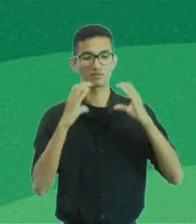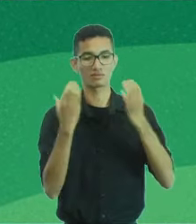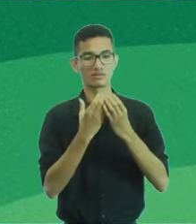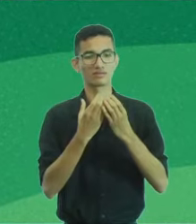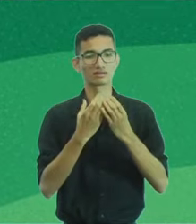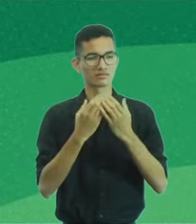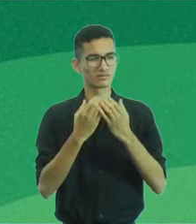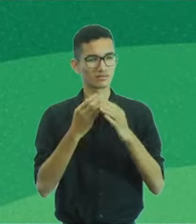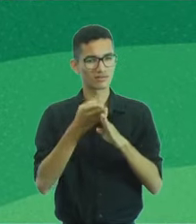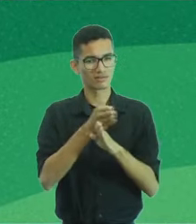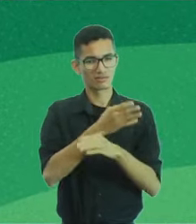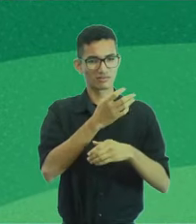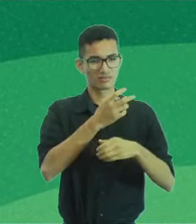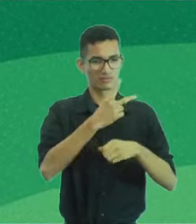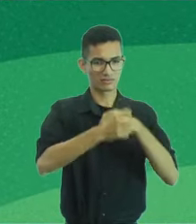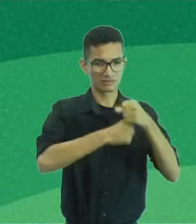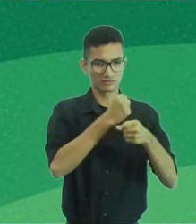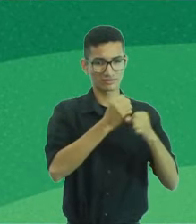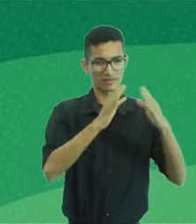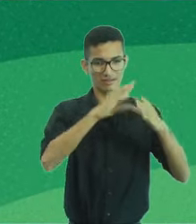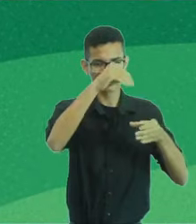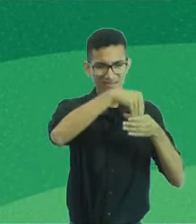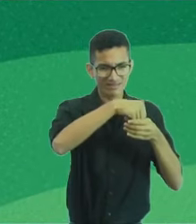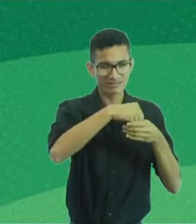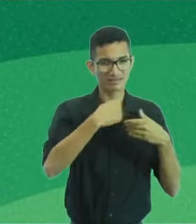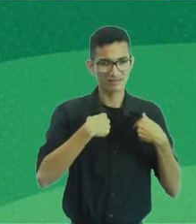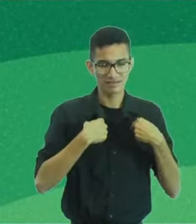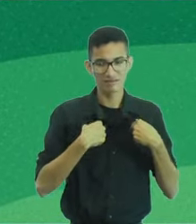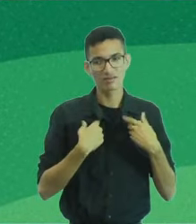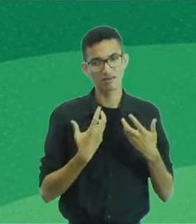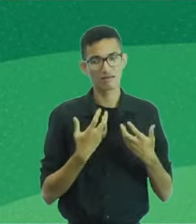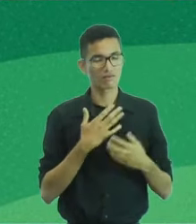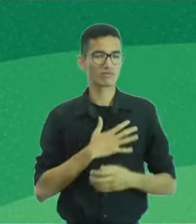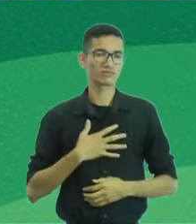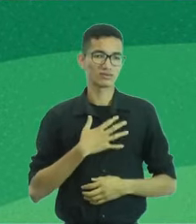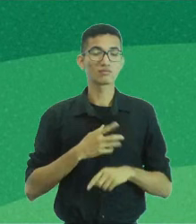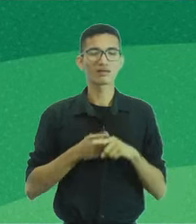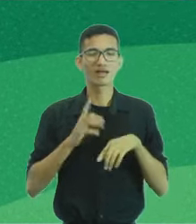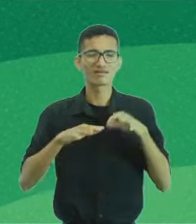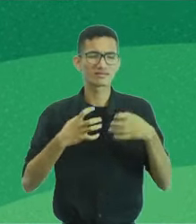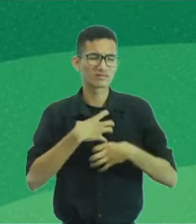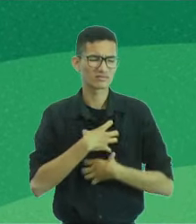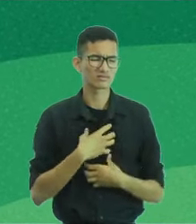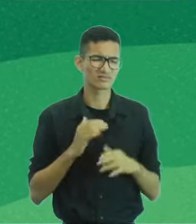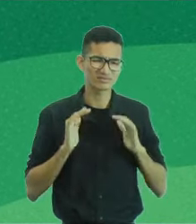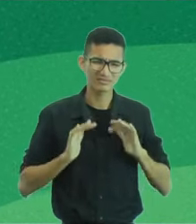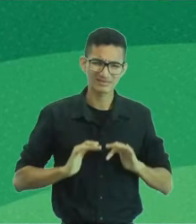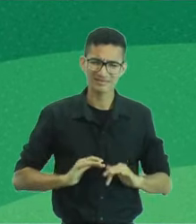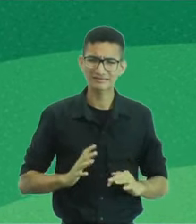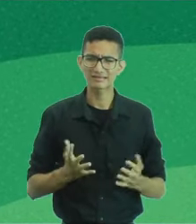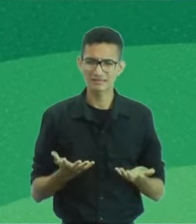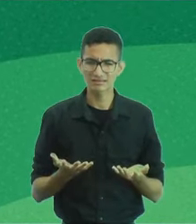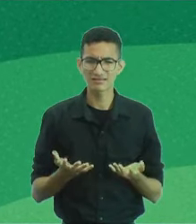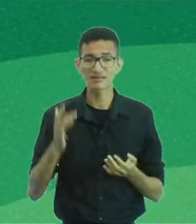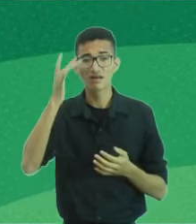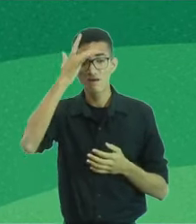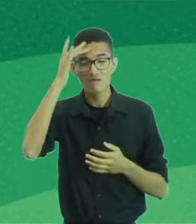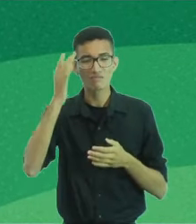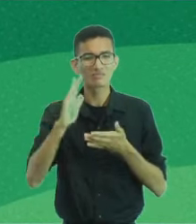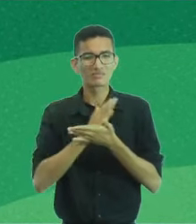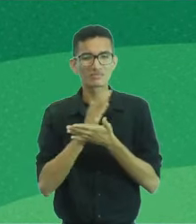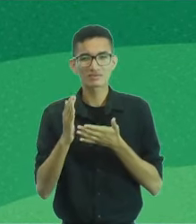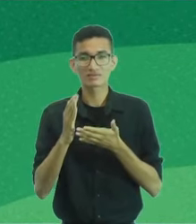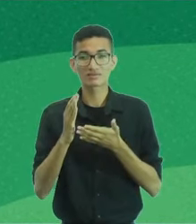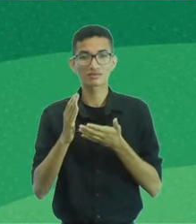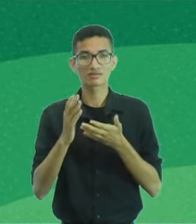esses dois anos que eu fiquei dentro de casa porque às vezes a gente fica mal e tem gente que às vezes o pior